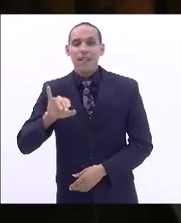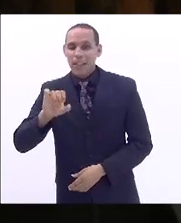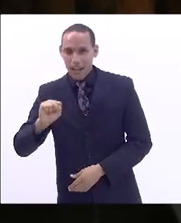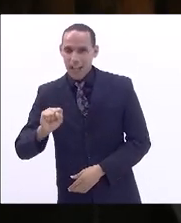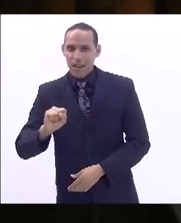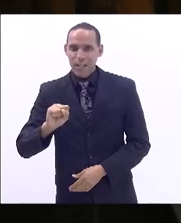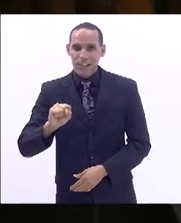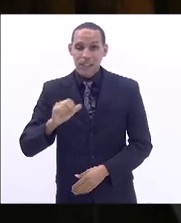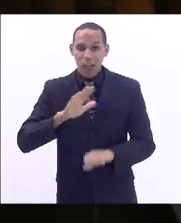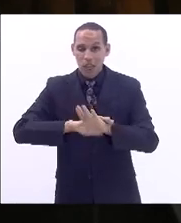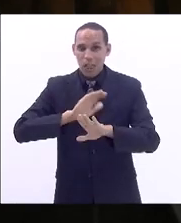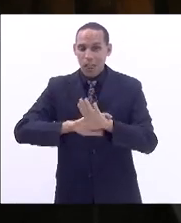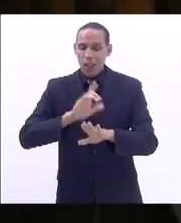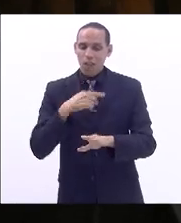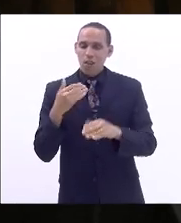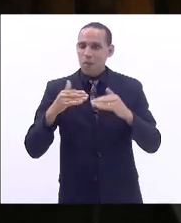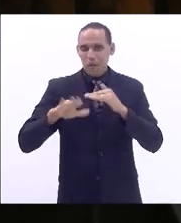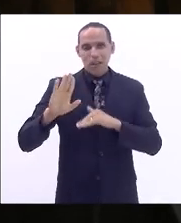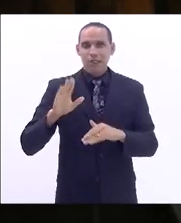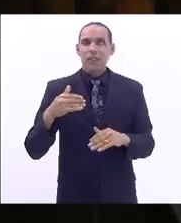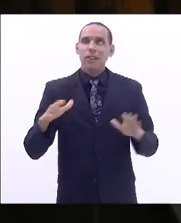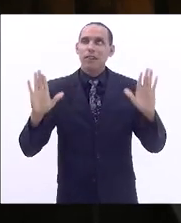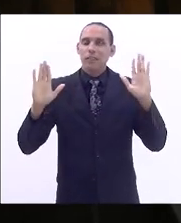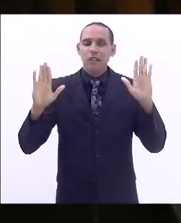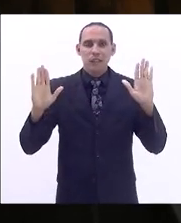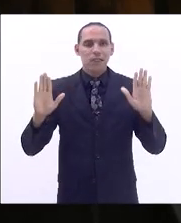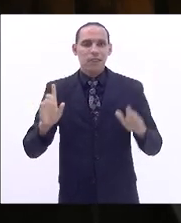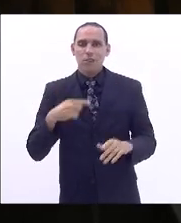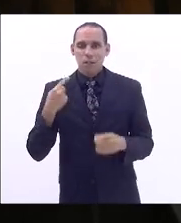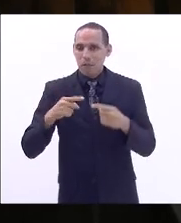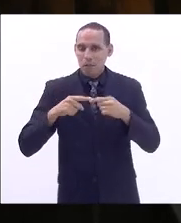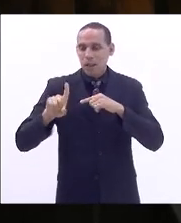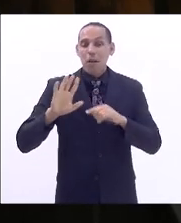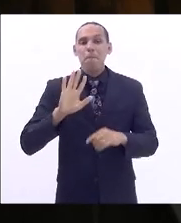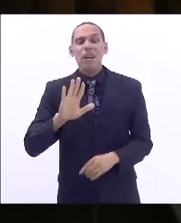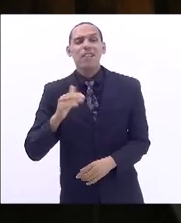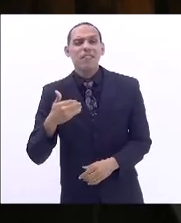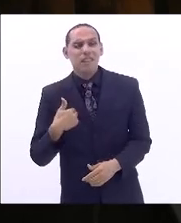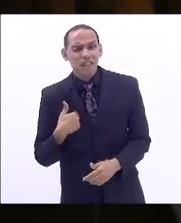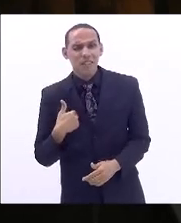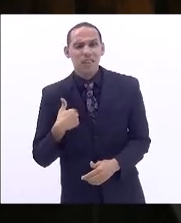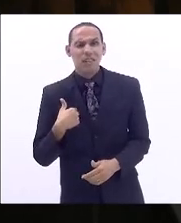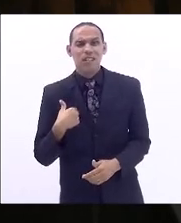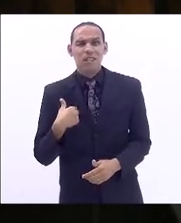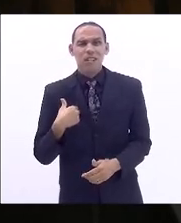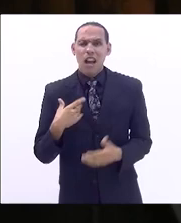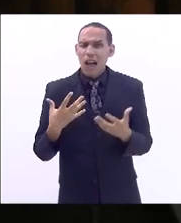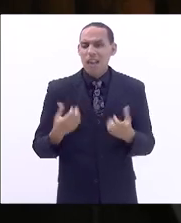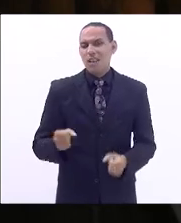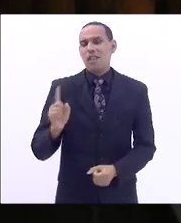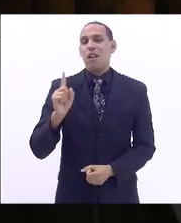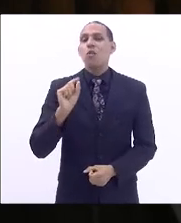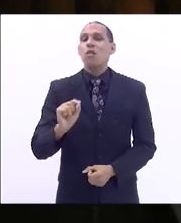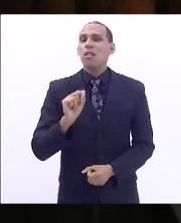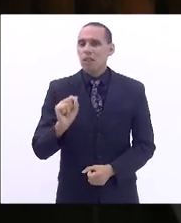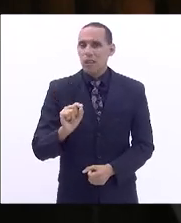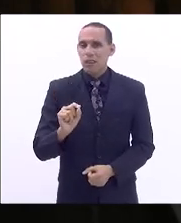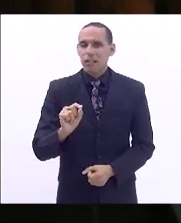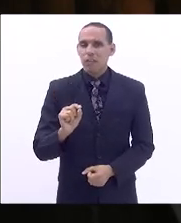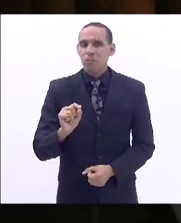nós divergimos por completo graças a Deus agora não posso aceitar mais uma vez aí dá para perceber